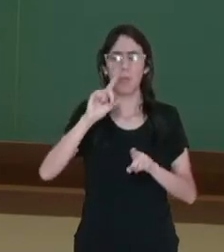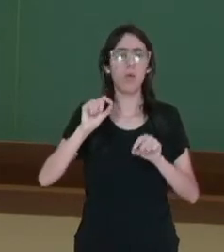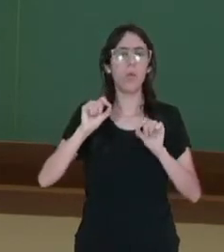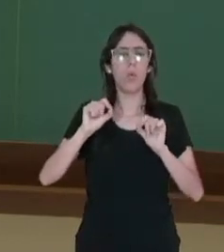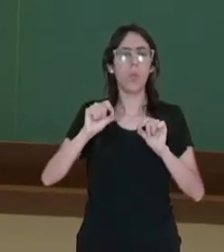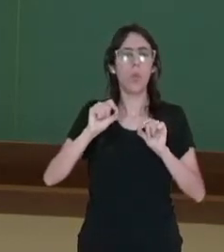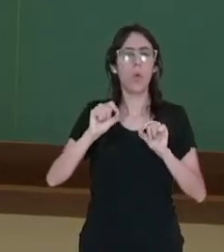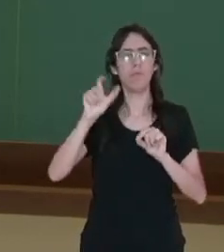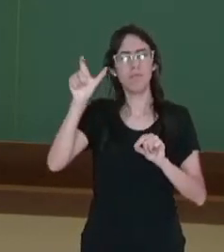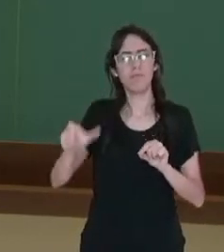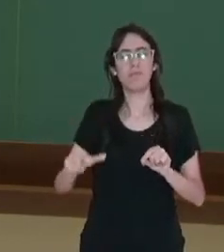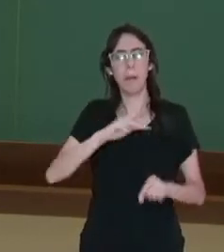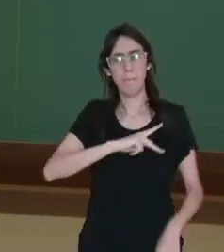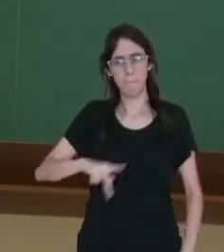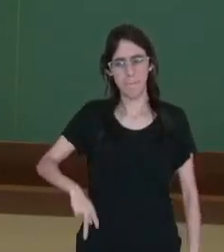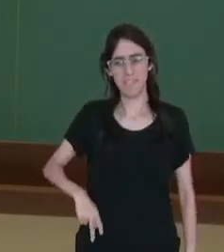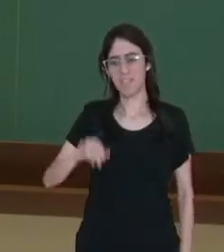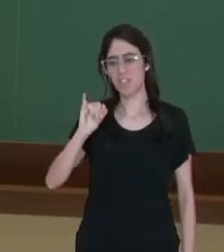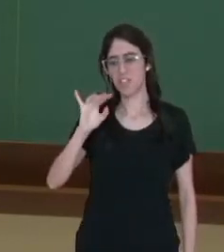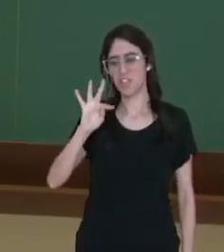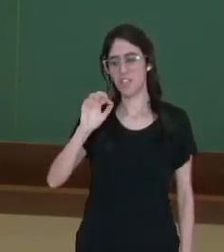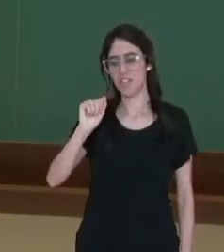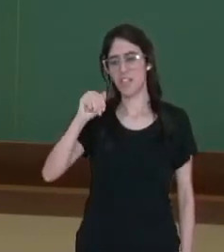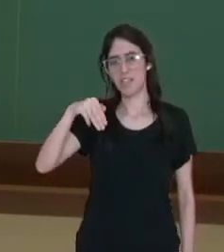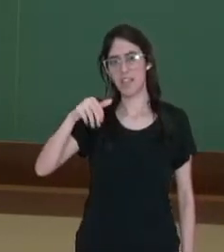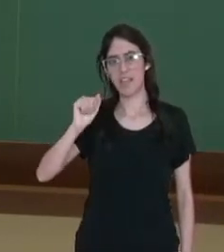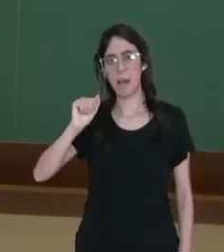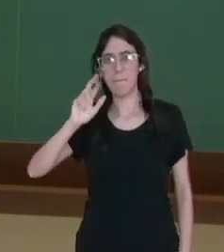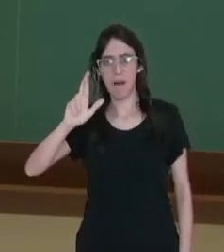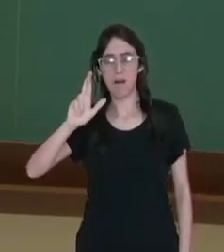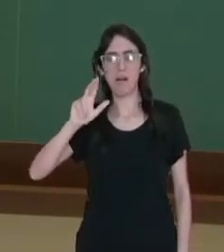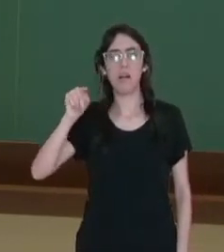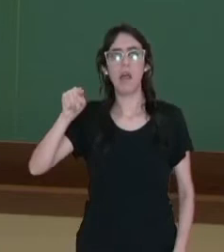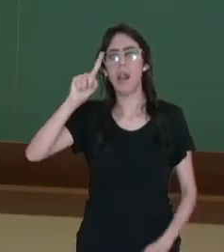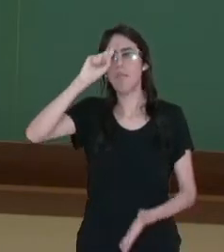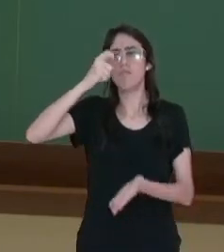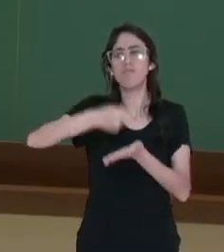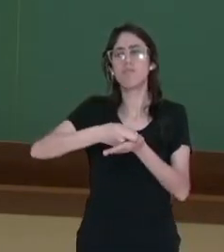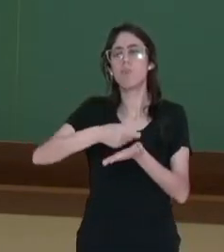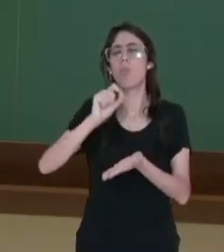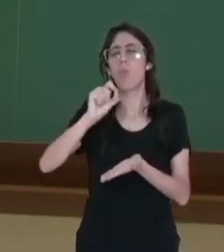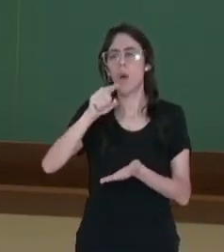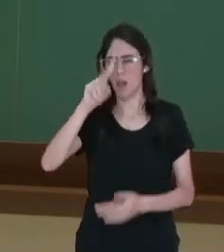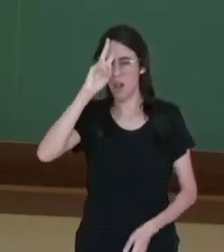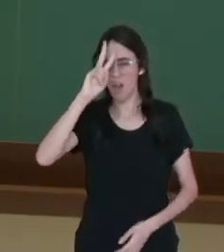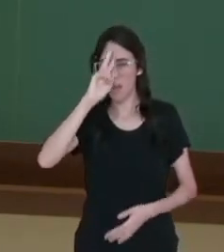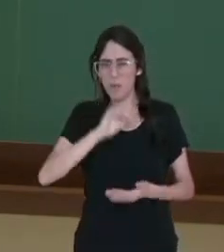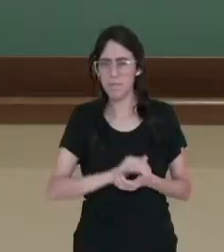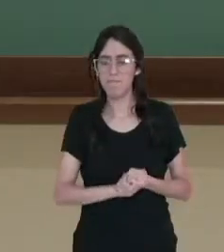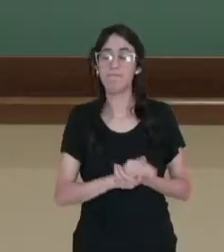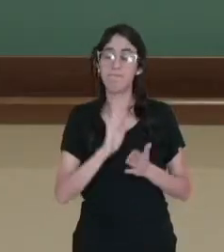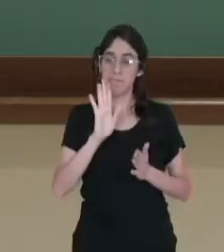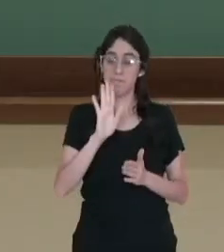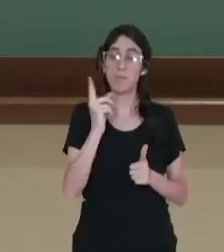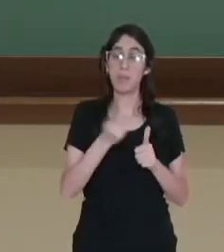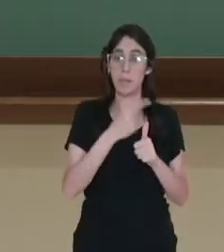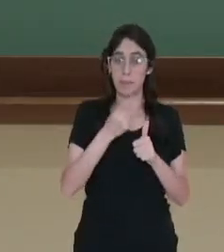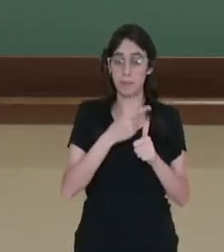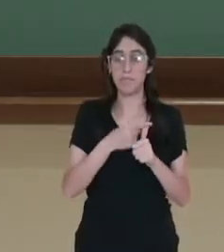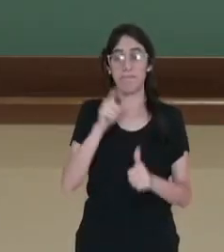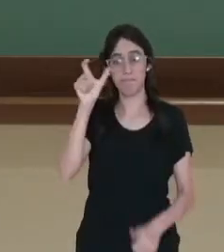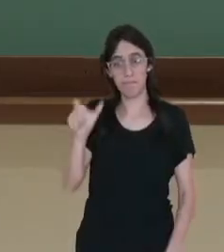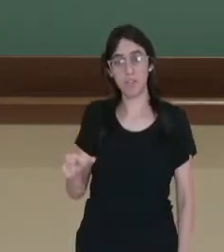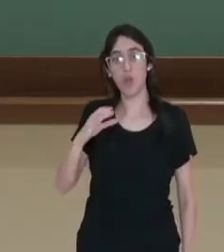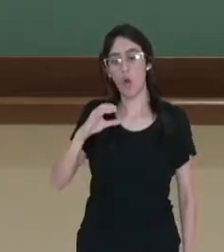governo Itamar Franco, o sucessor de Fernando Collor? Lembrou disso? Vamos lá. Primeiro, Fernando